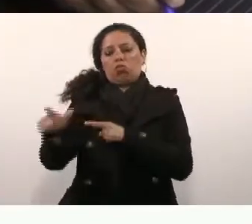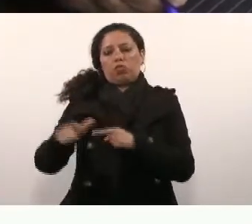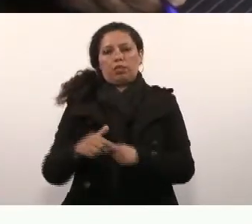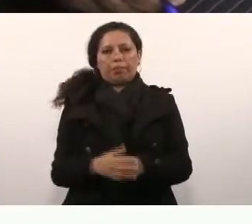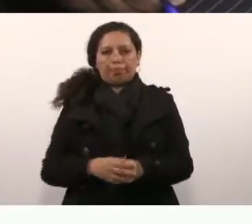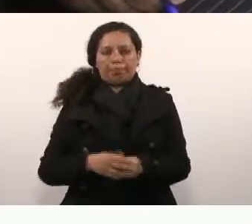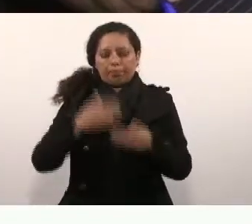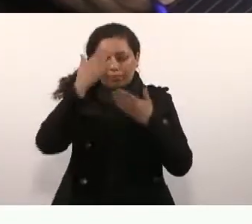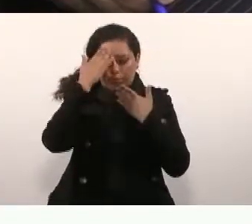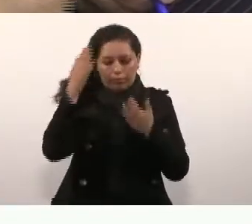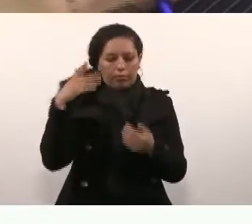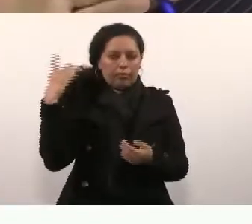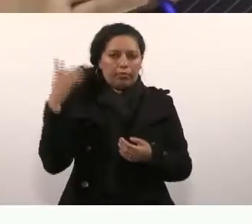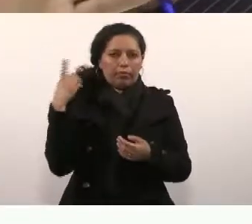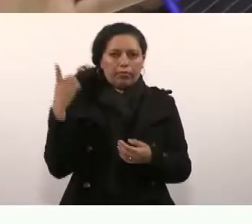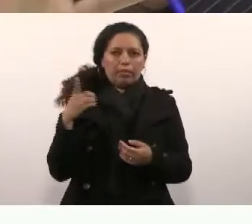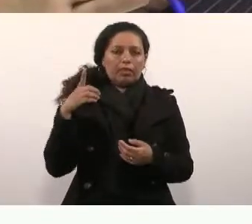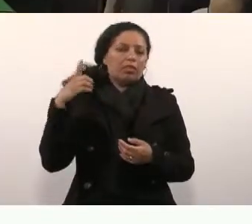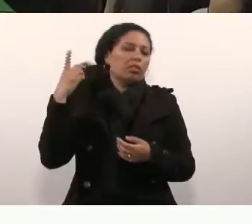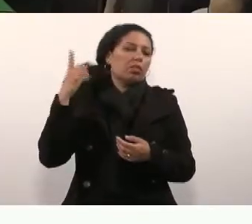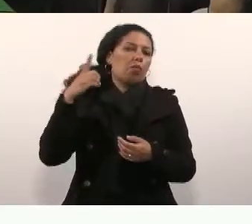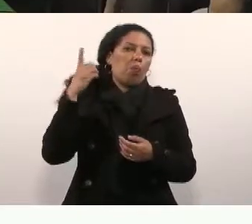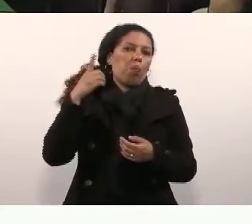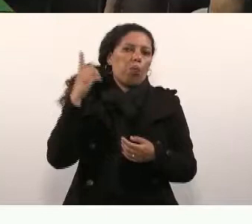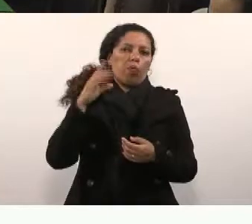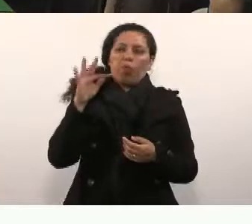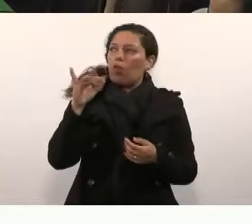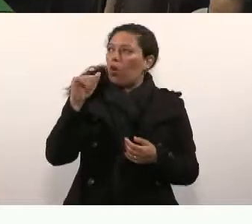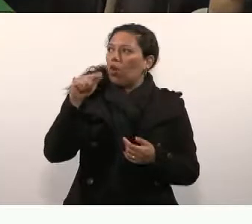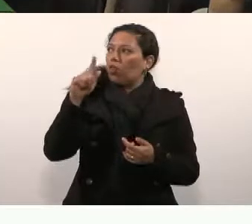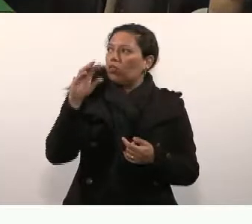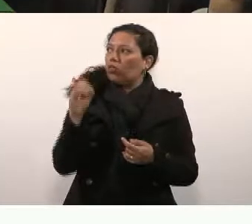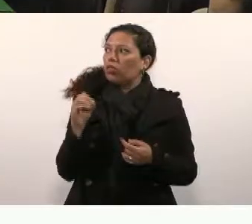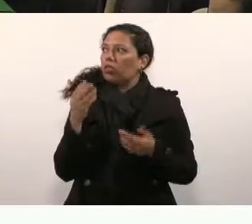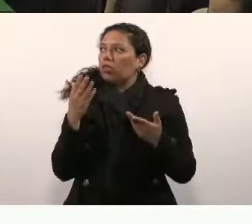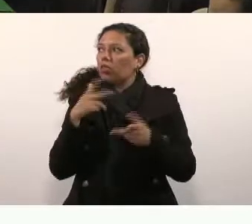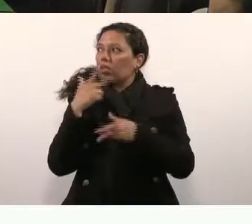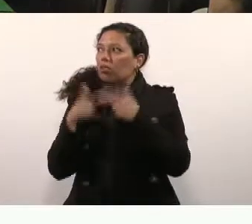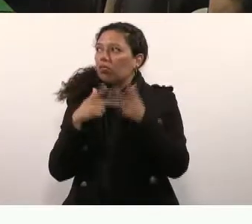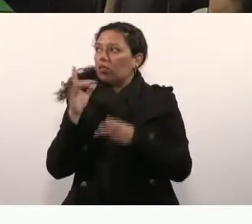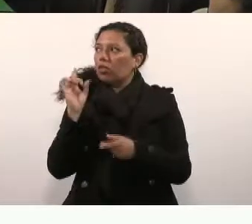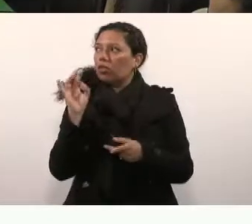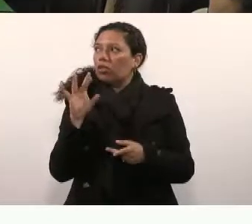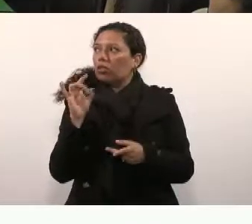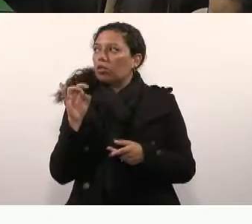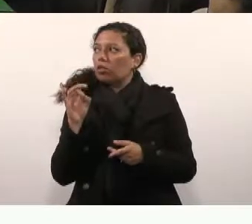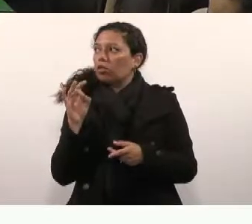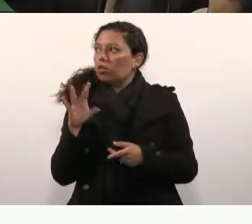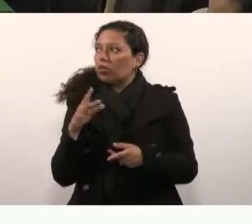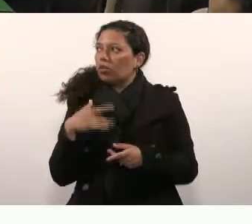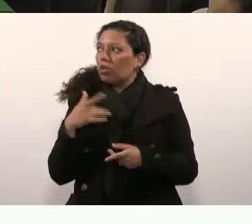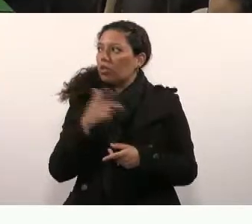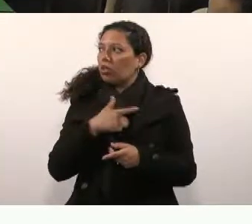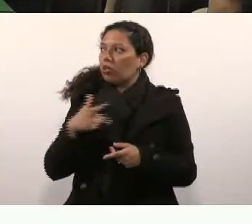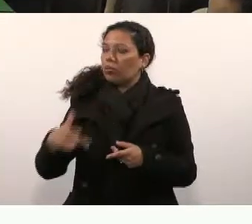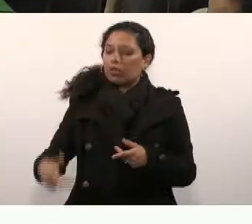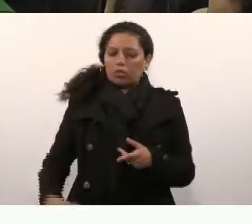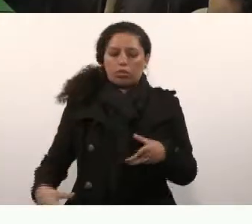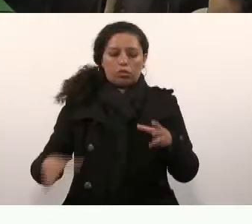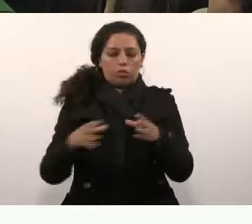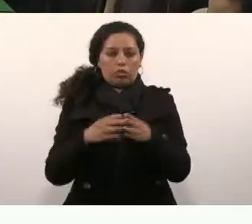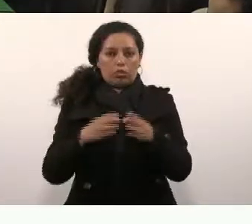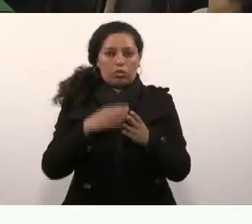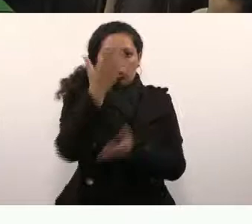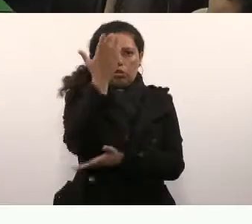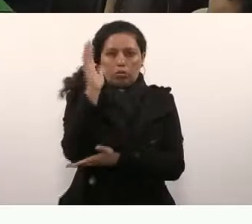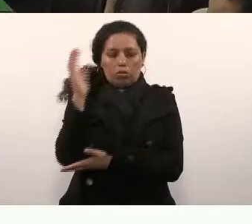deputados, pelo relato. Deputado Tiago Pampolha? Presidente, gostaria só de contribuir. Eu presido a Comissão de Meio Ambiente